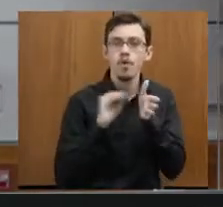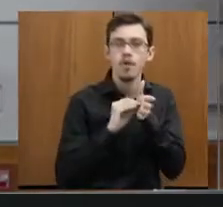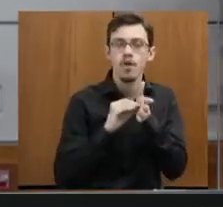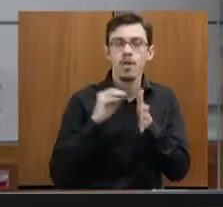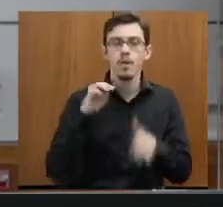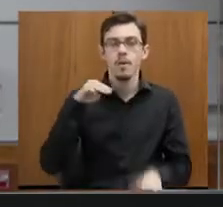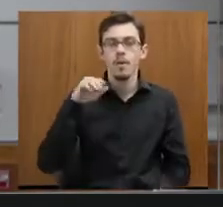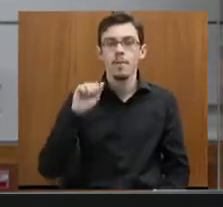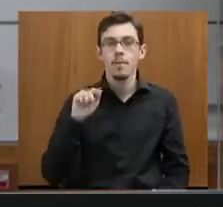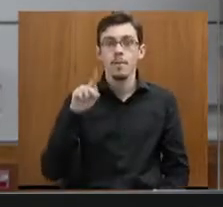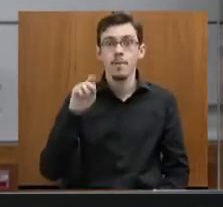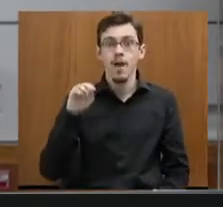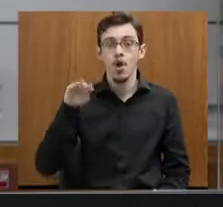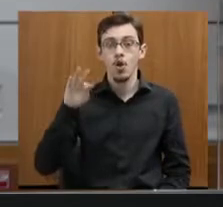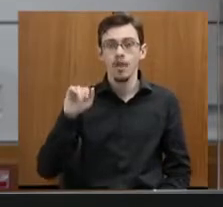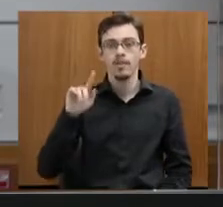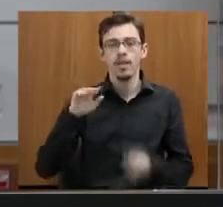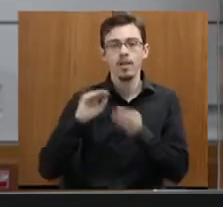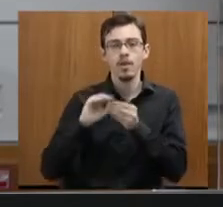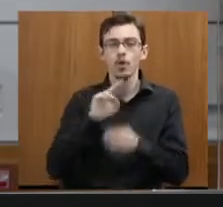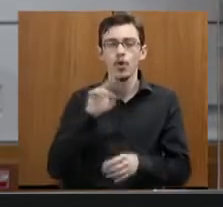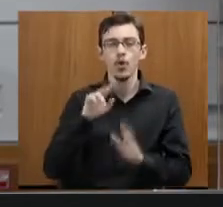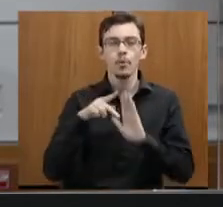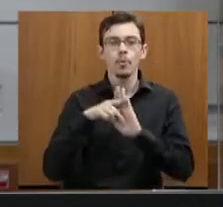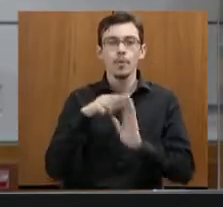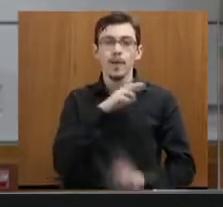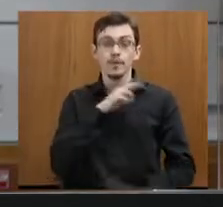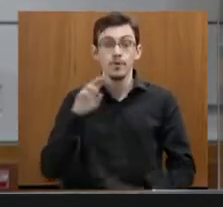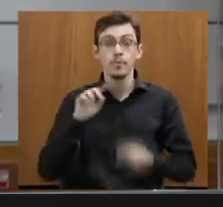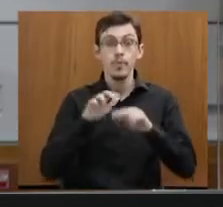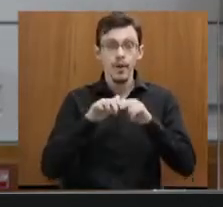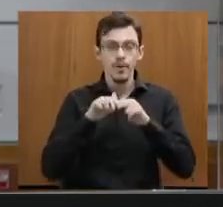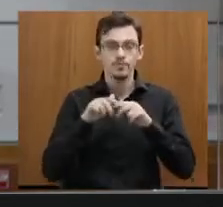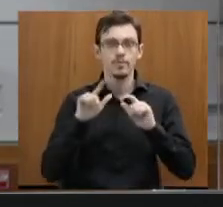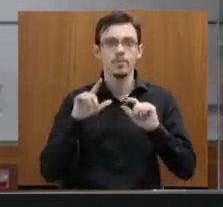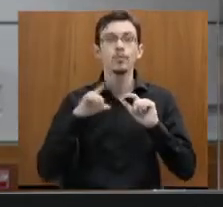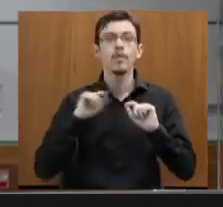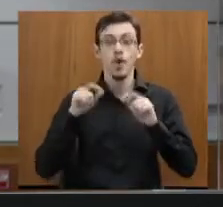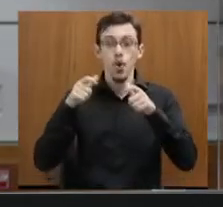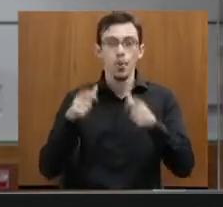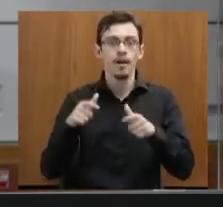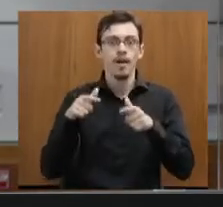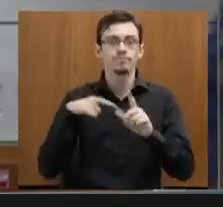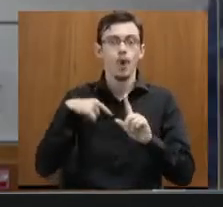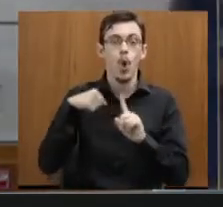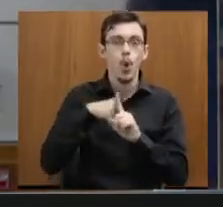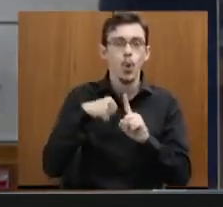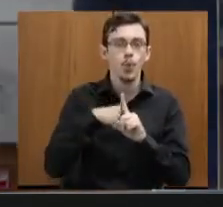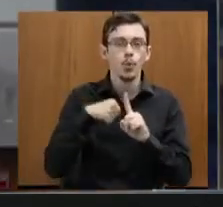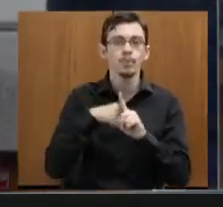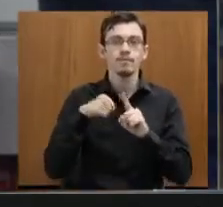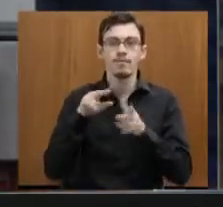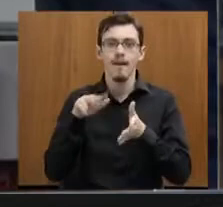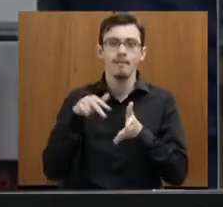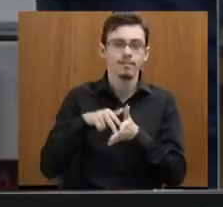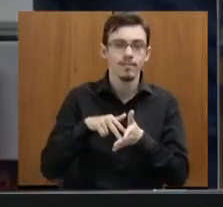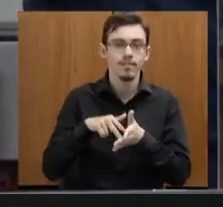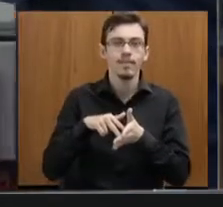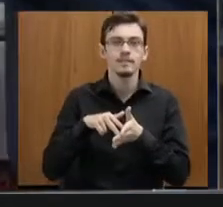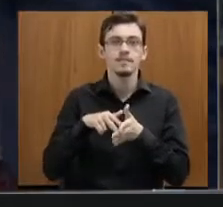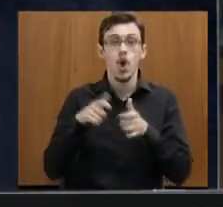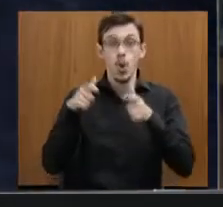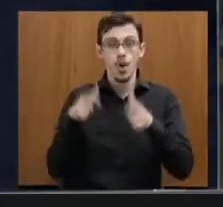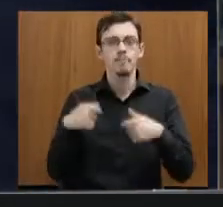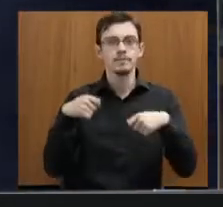tendo é que a gente não pode se ausentar do nosso lugar de luta do nosso lugar de resistência do